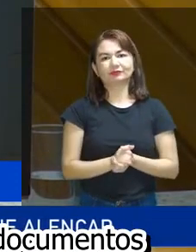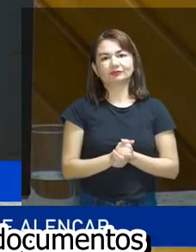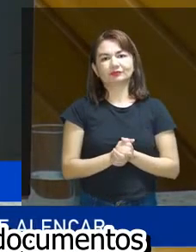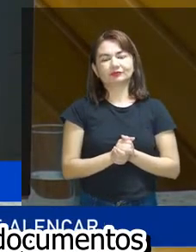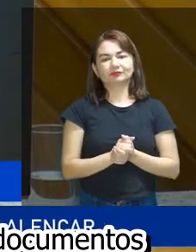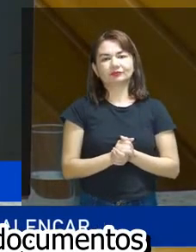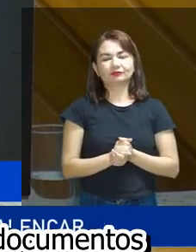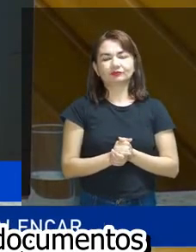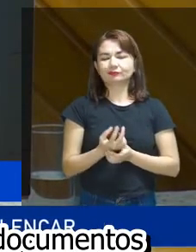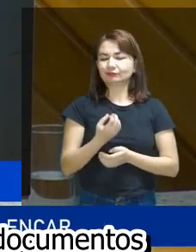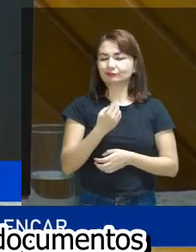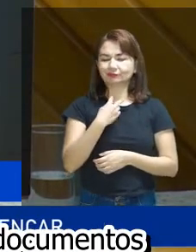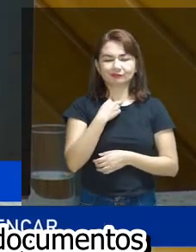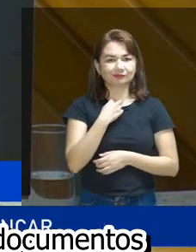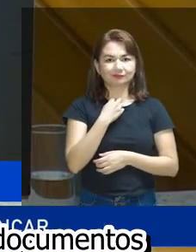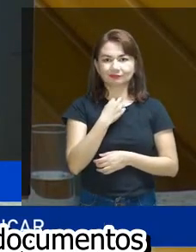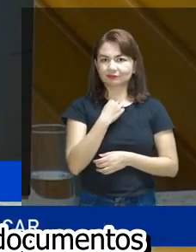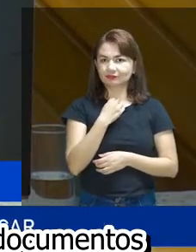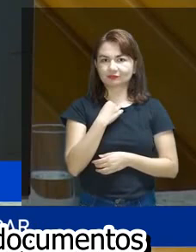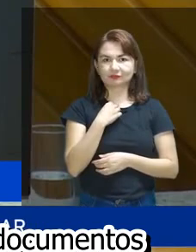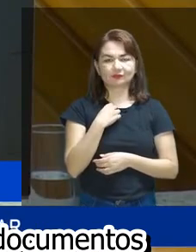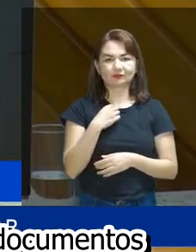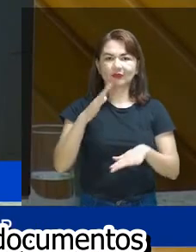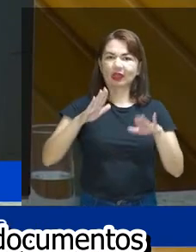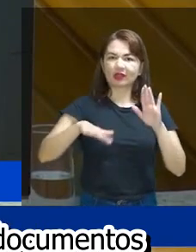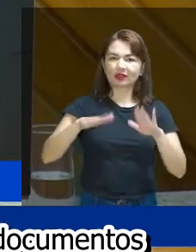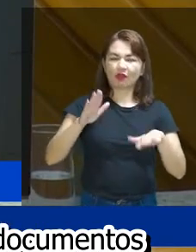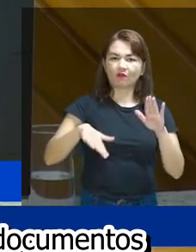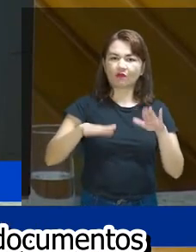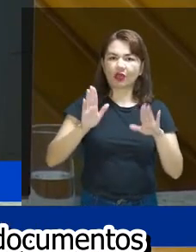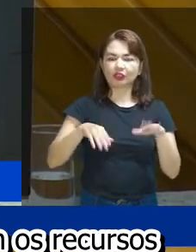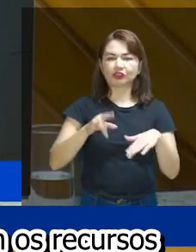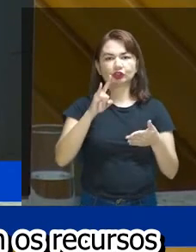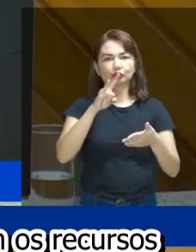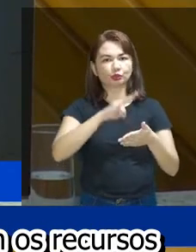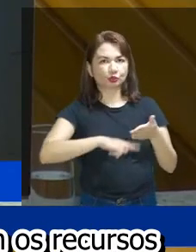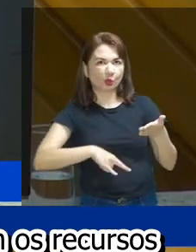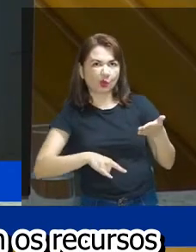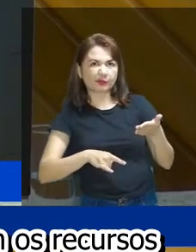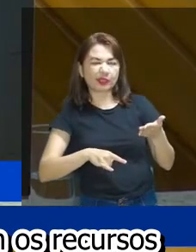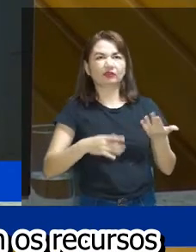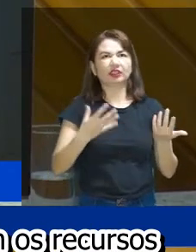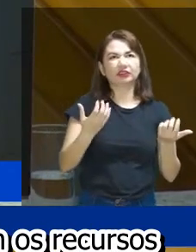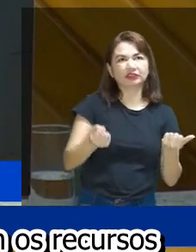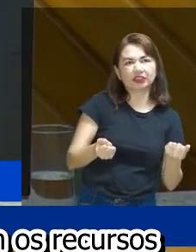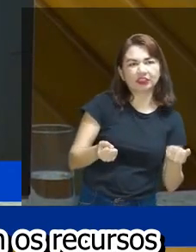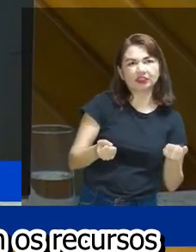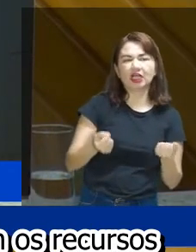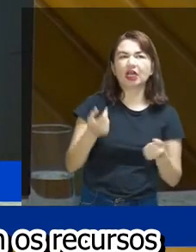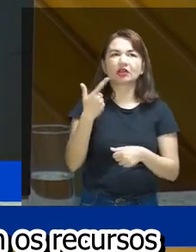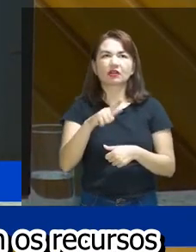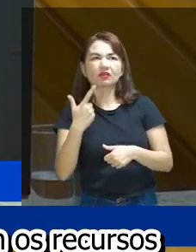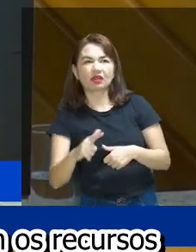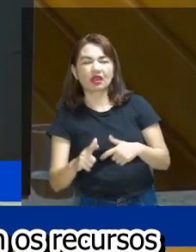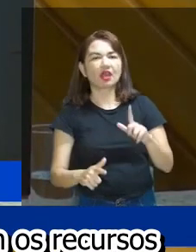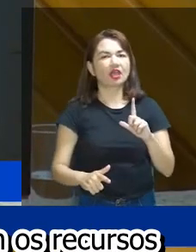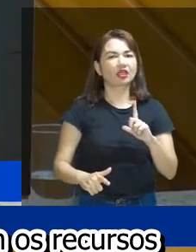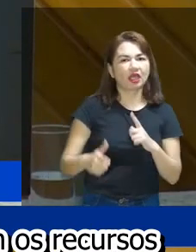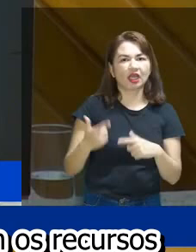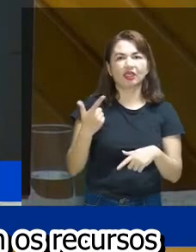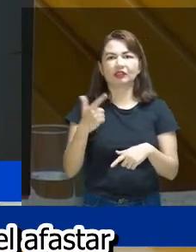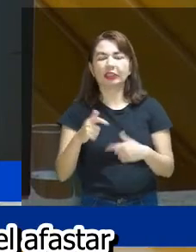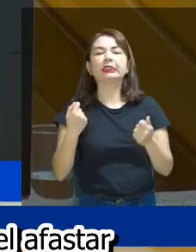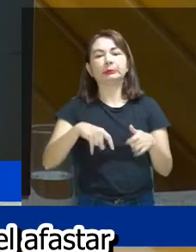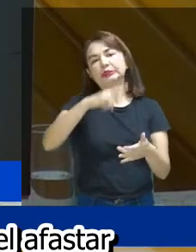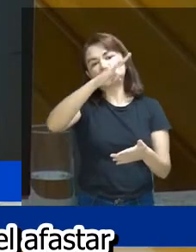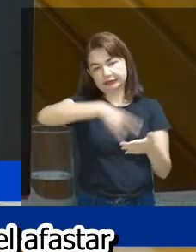não possível de relativizar a ausência de documentos fiscais para a comprovação de despesas custeadas com os